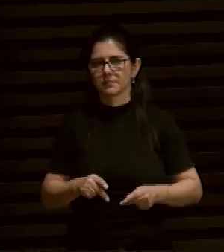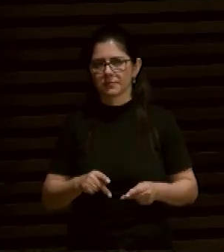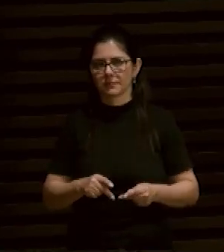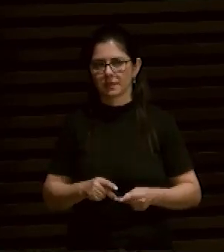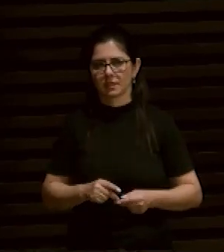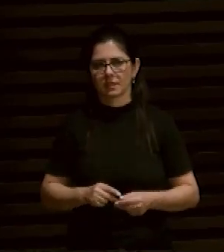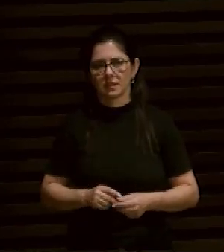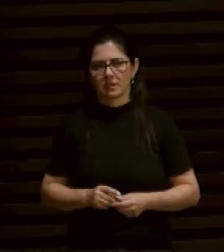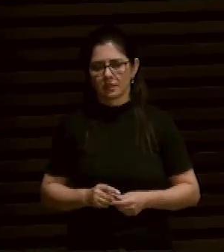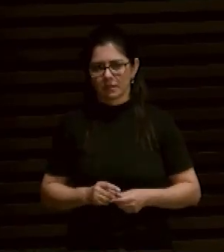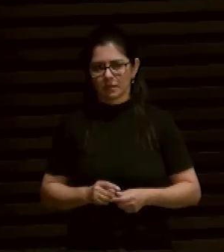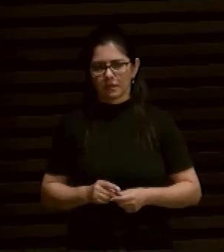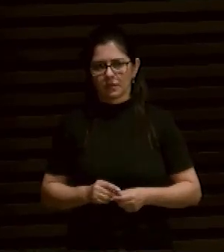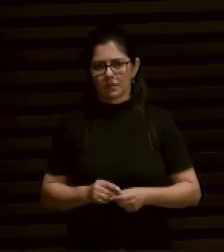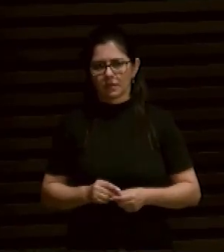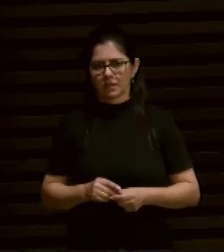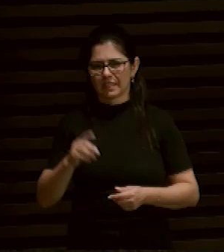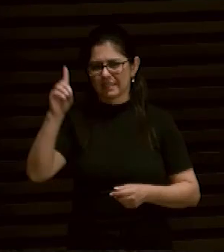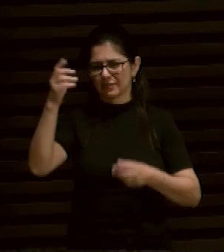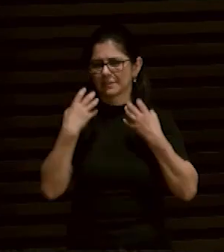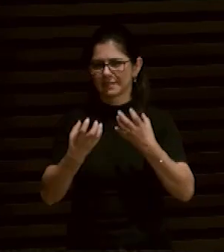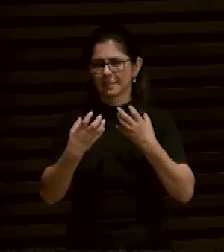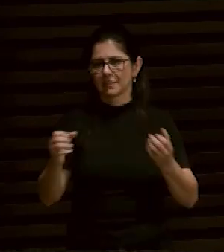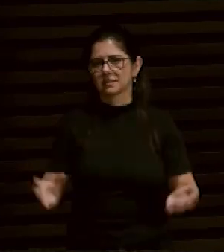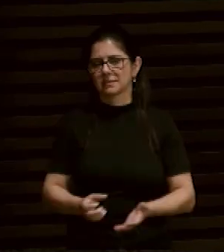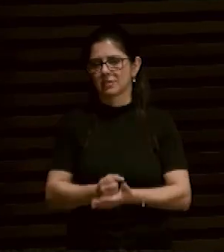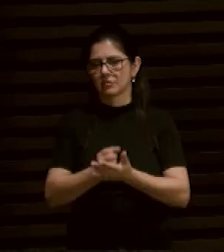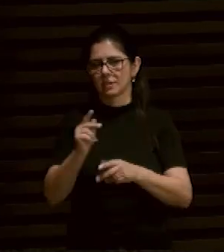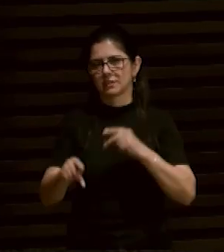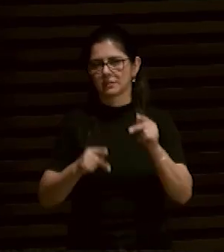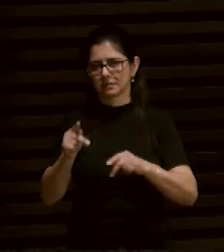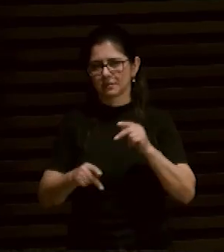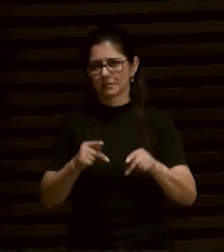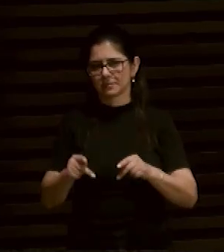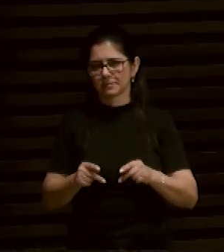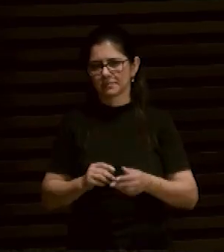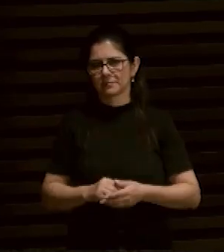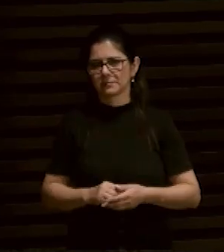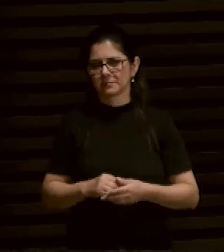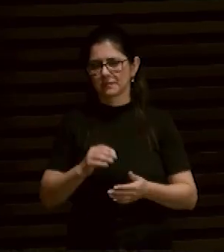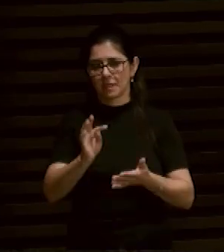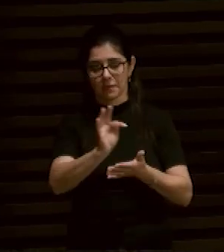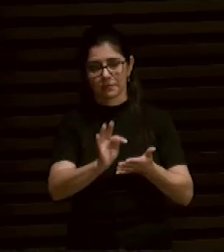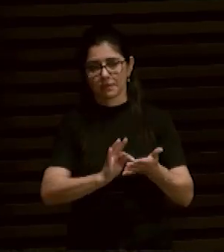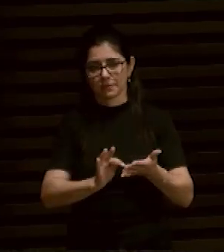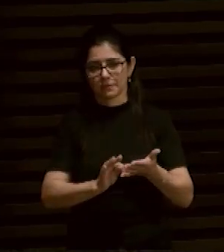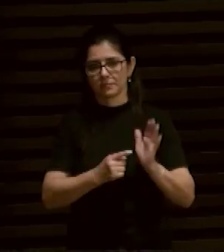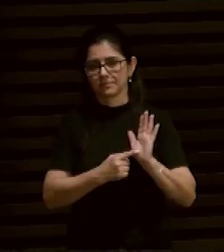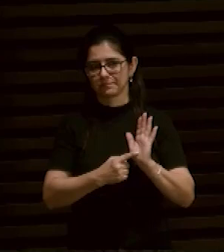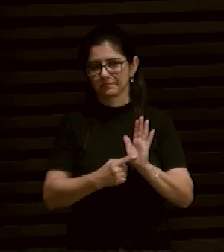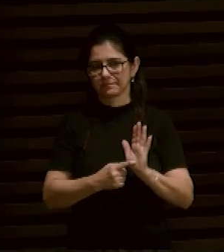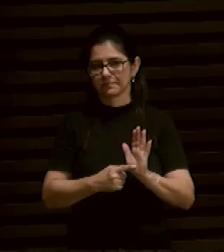para salvar aquele povo, assim como quer nos usar. O texto fala, na verdade, que Deus teve compaixão daquele povo, não que